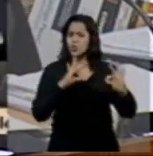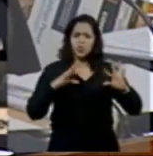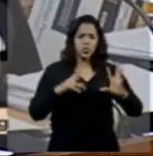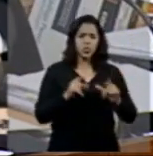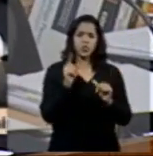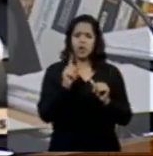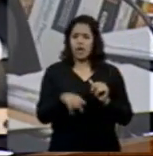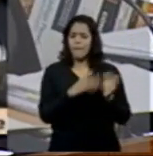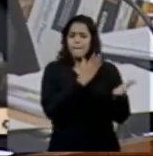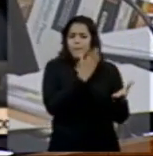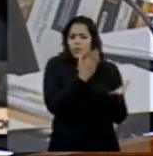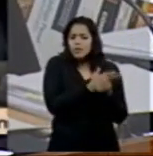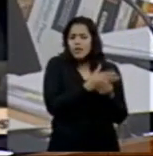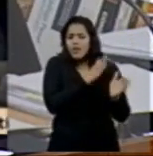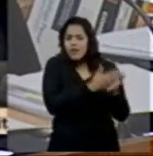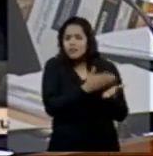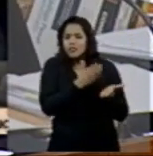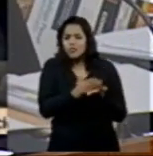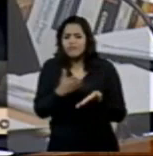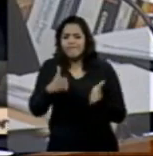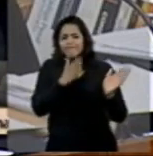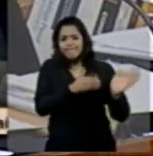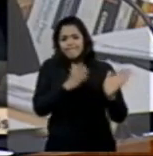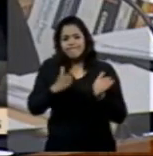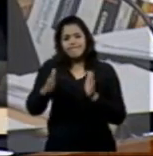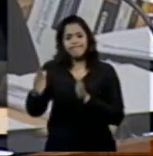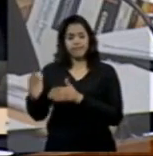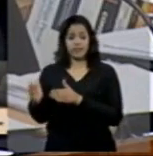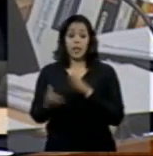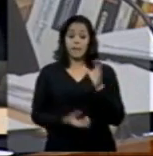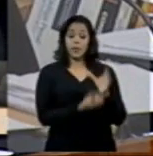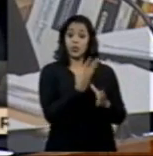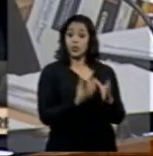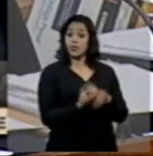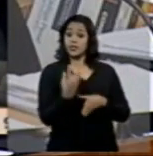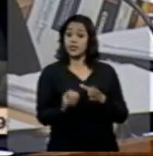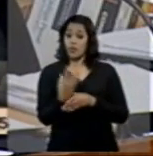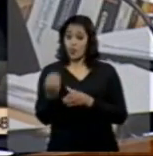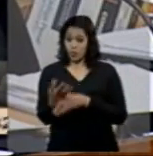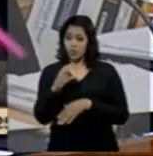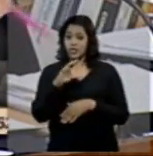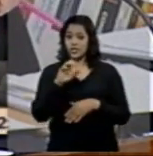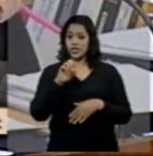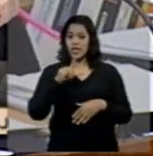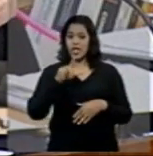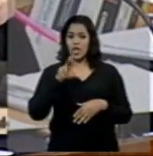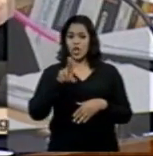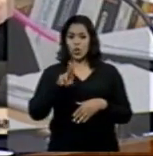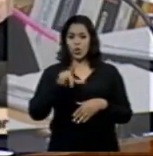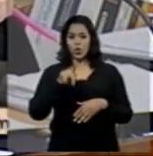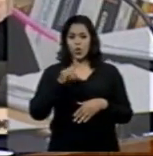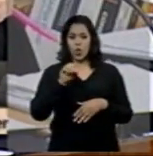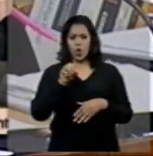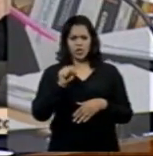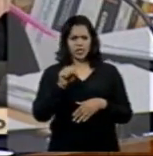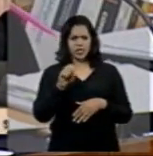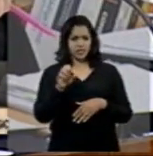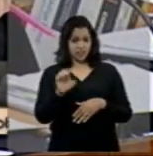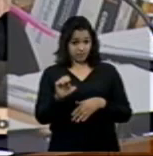produção da celulose, que não é o mesmo processo, não é o mesmo fluxo de 50 anos